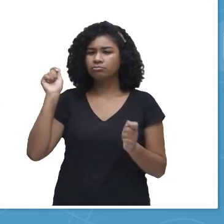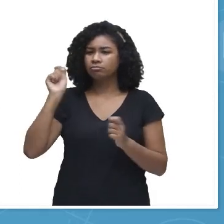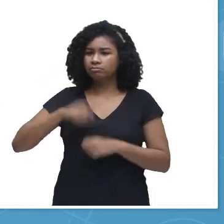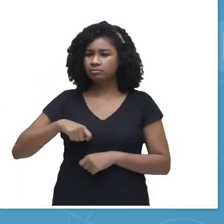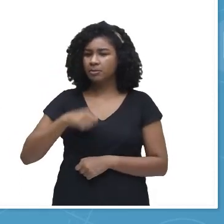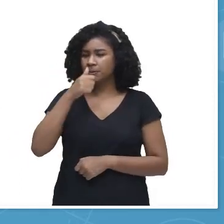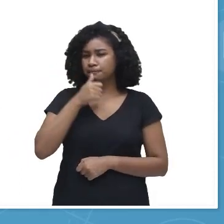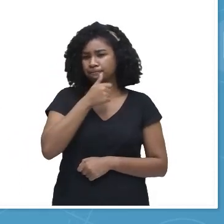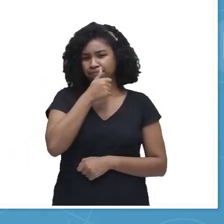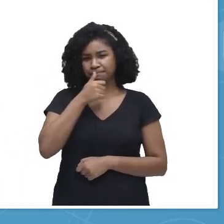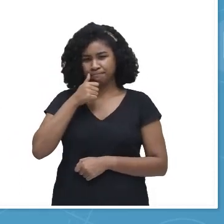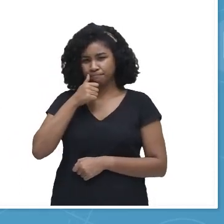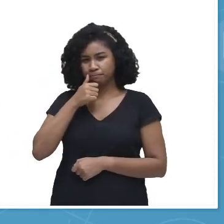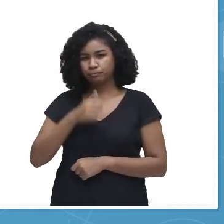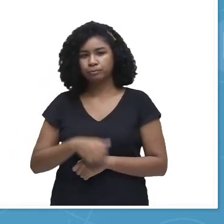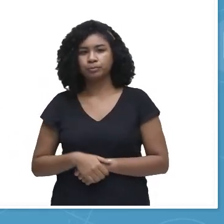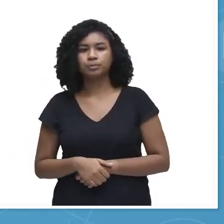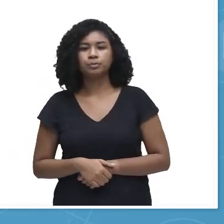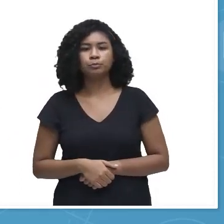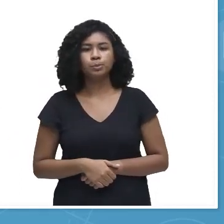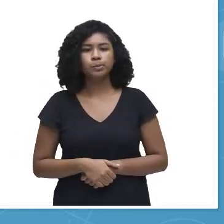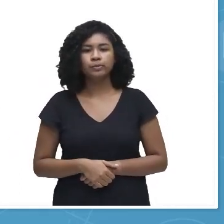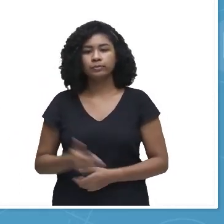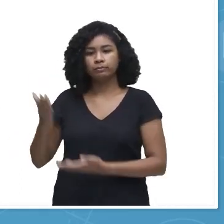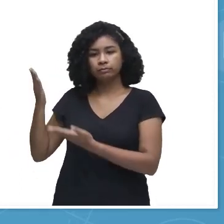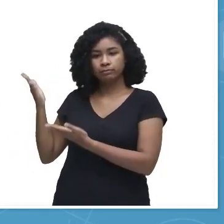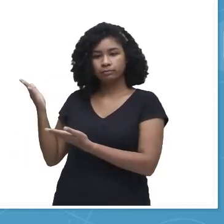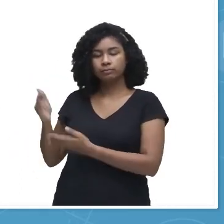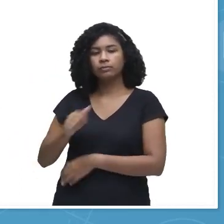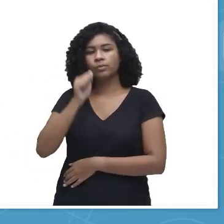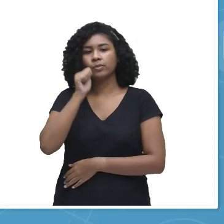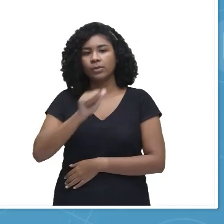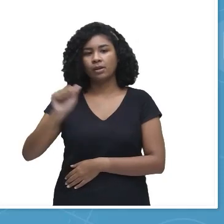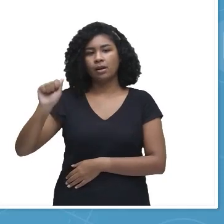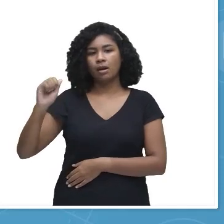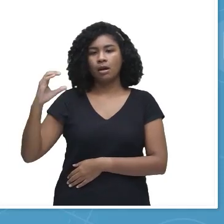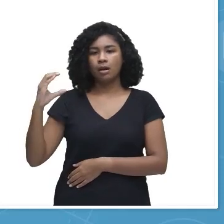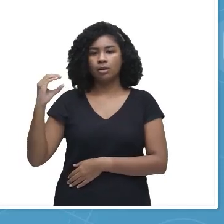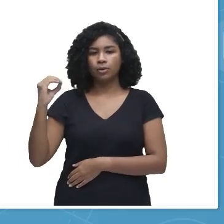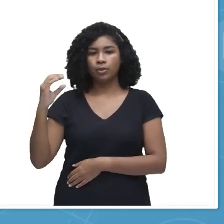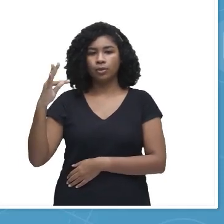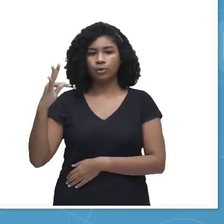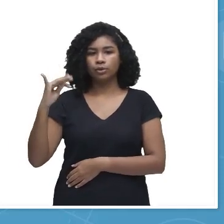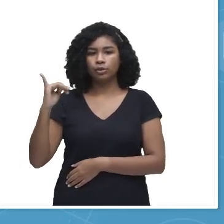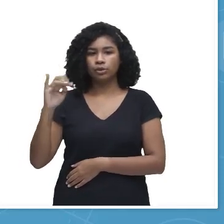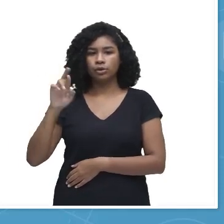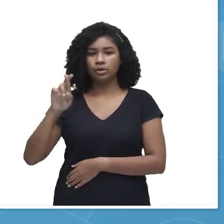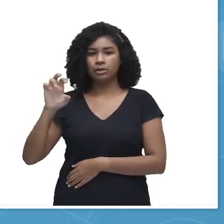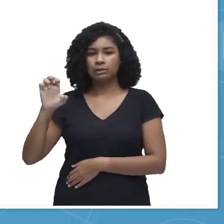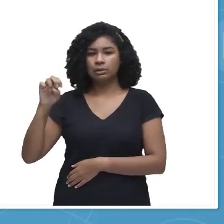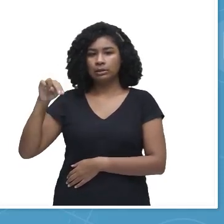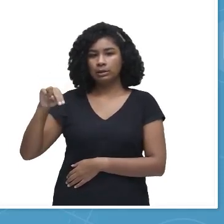Próxima personalidade que a gente vai conhecer, também uma mulher, chamada Acotirene. Acotirene,